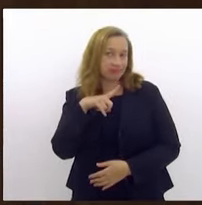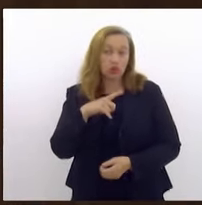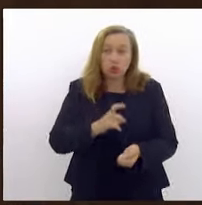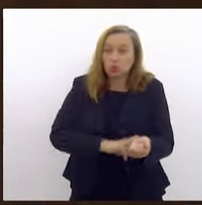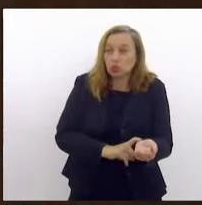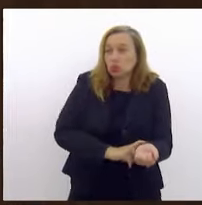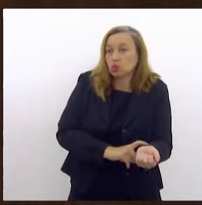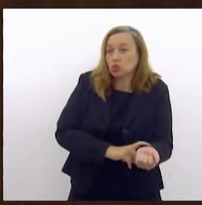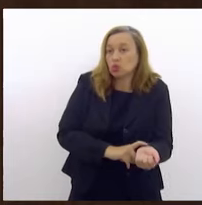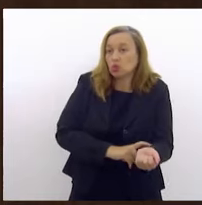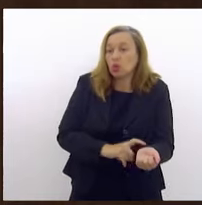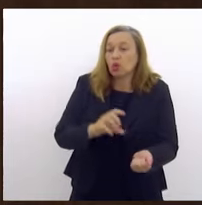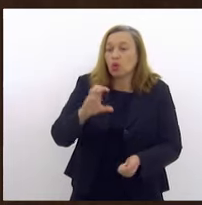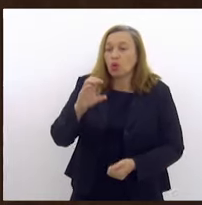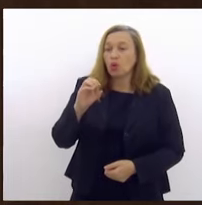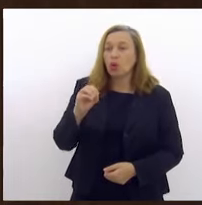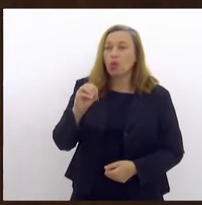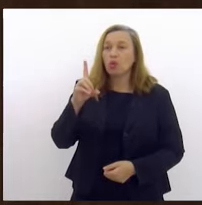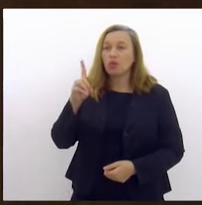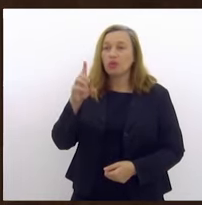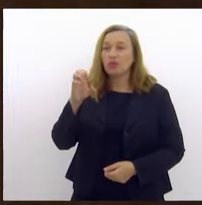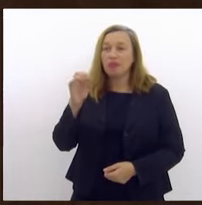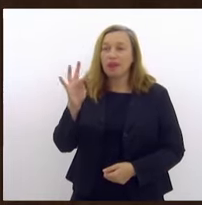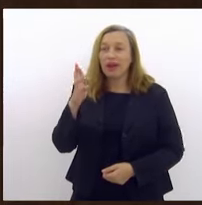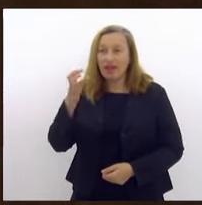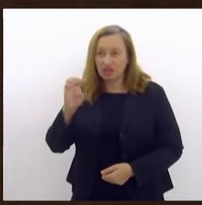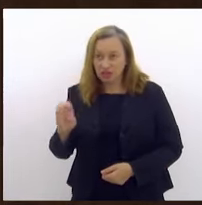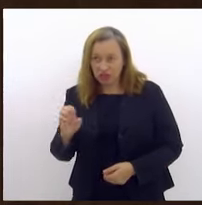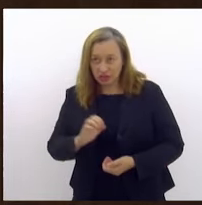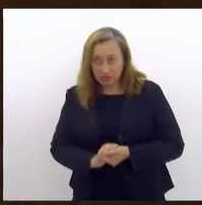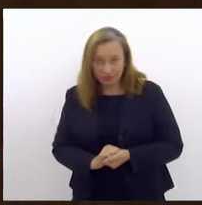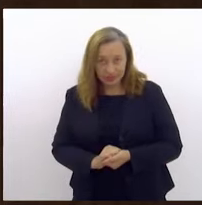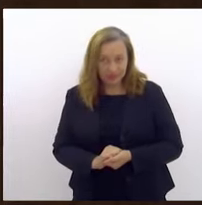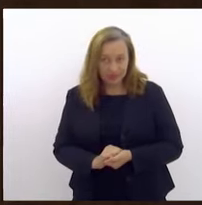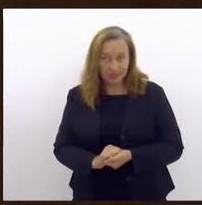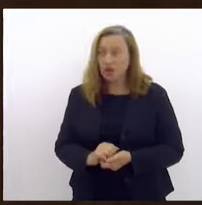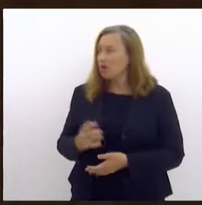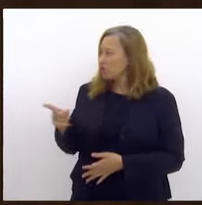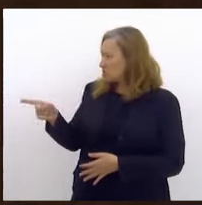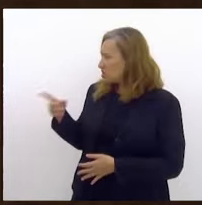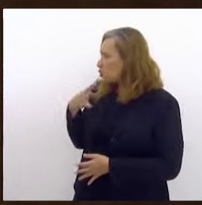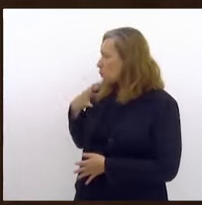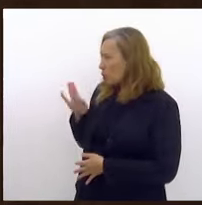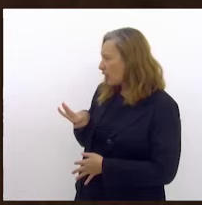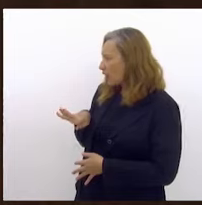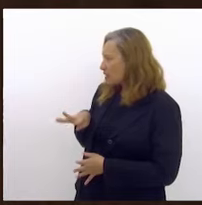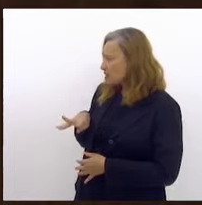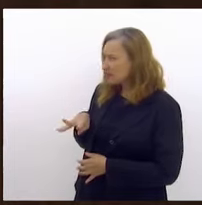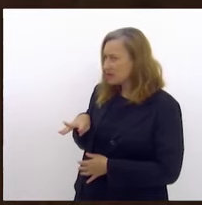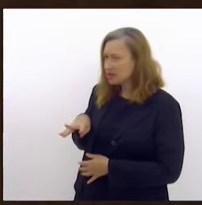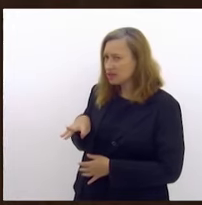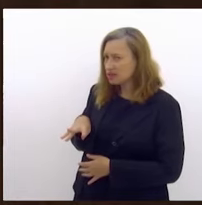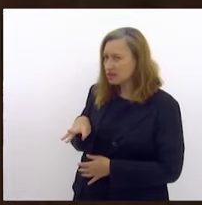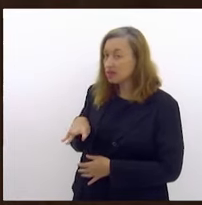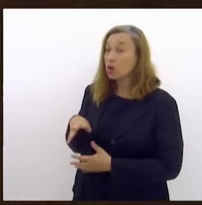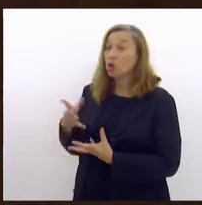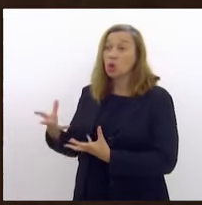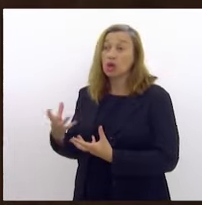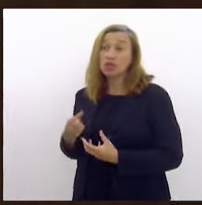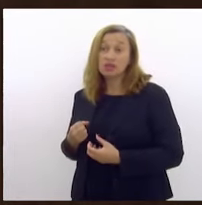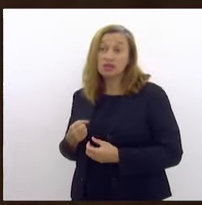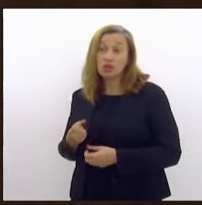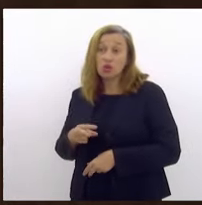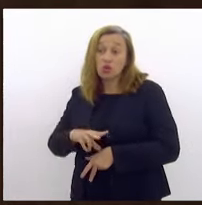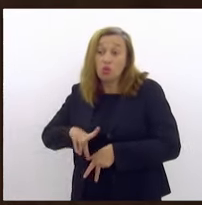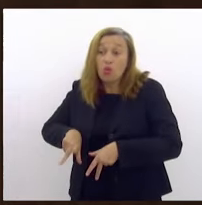da Odebrecht. Né? O nervosinho da Odebrecht, para quem não conhece, era o codinome dele que recebeu